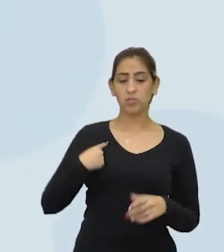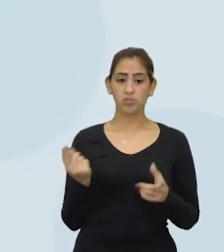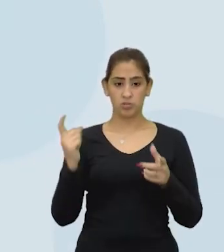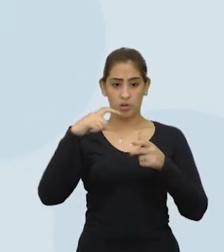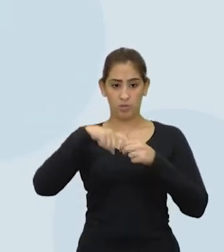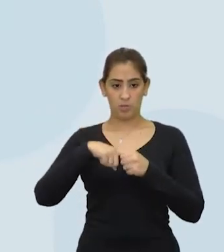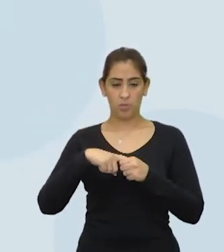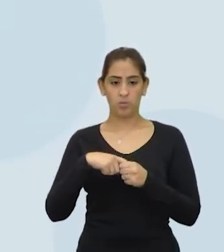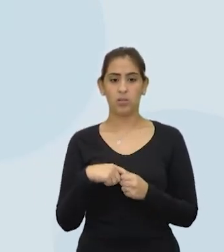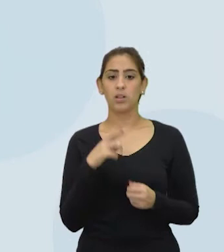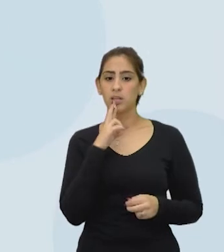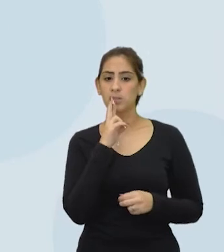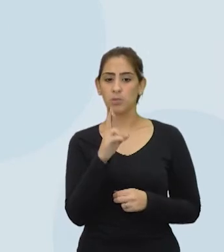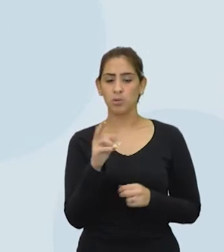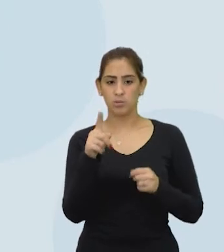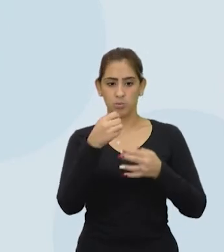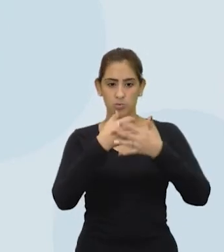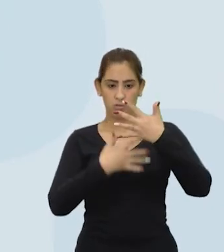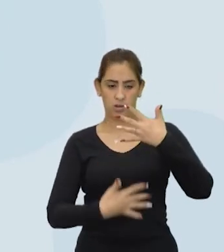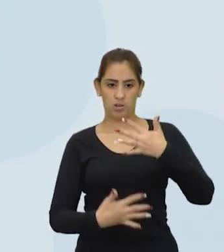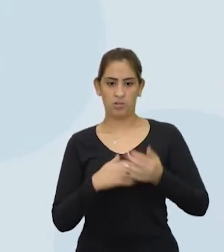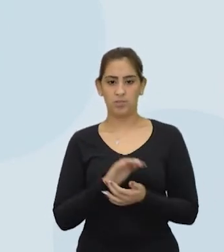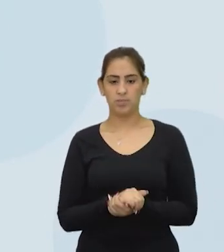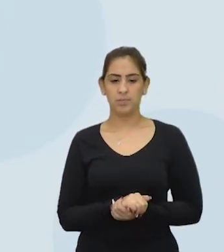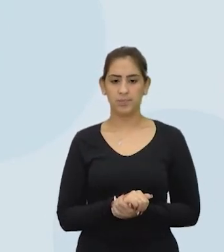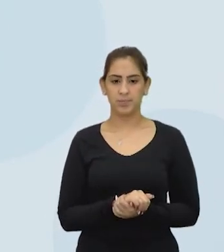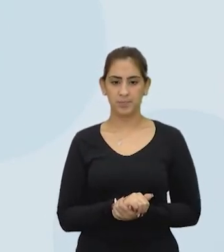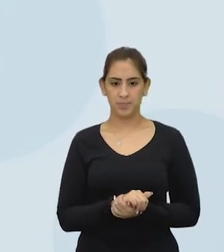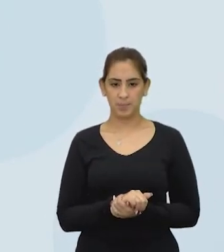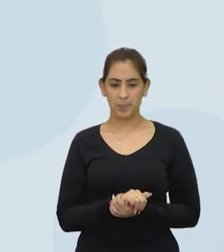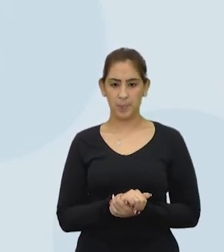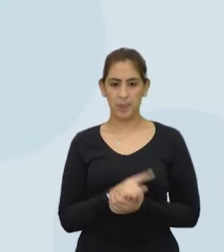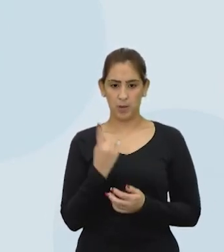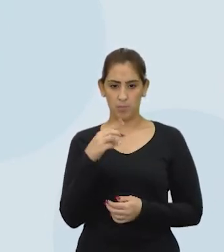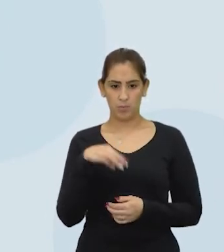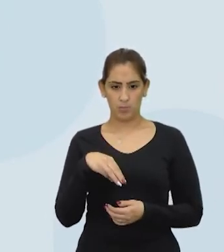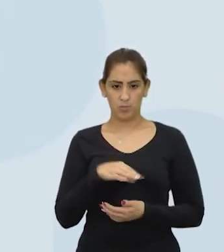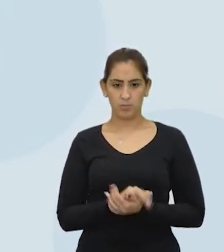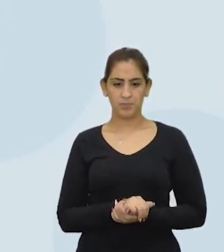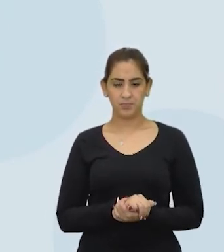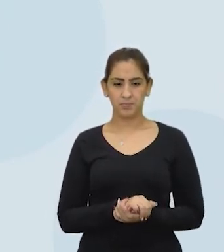já volta com a resposta de vocês. Eu vou alternar na tela, tá? Um minuto.